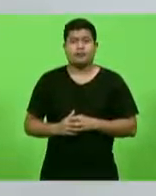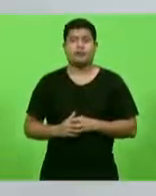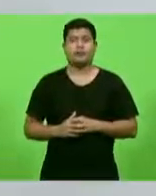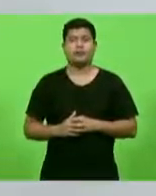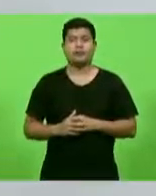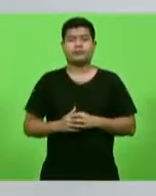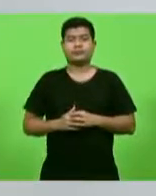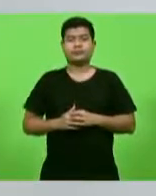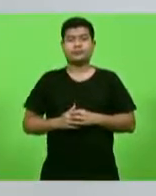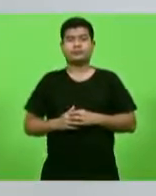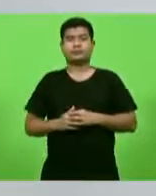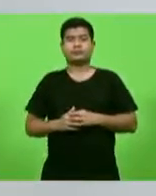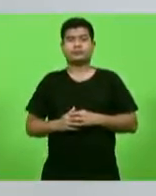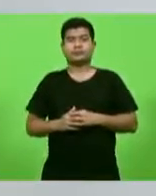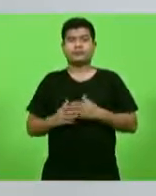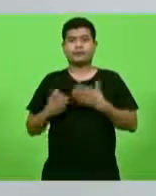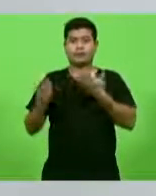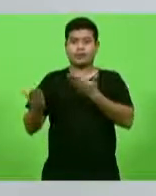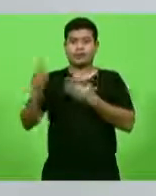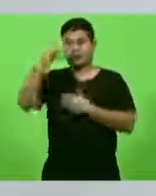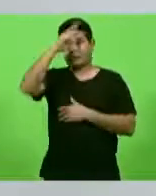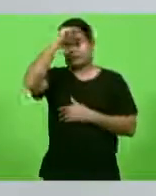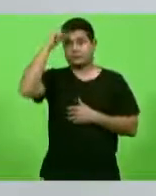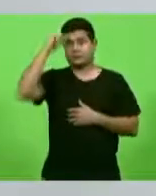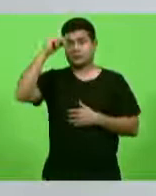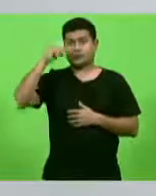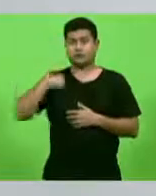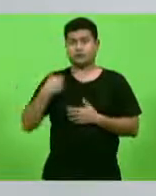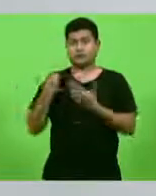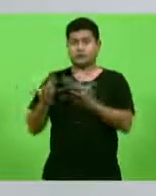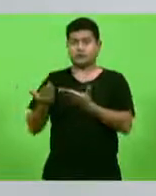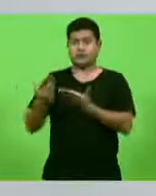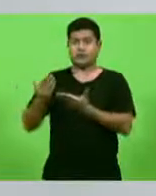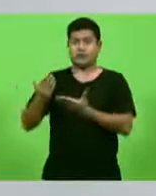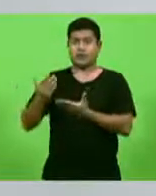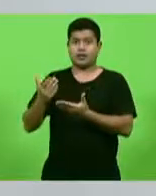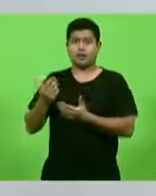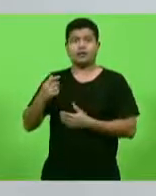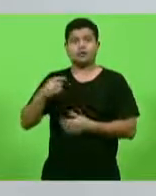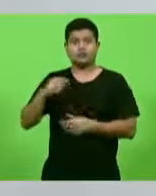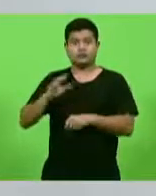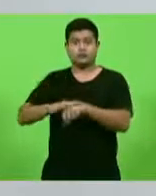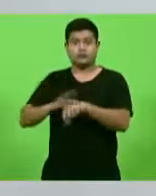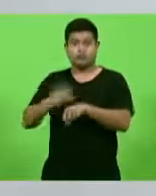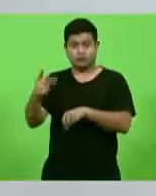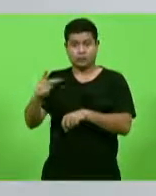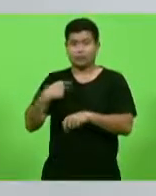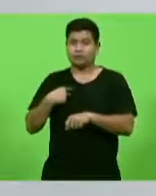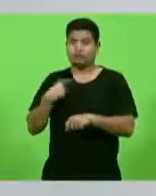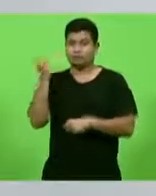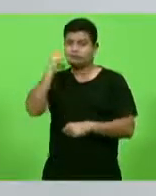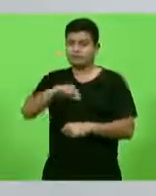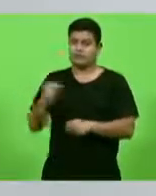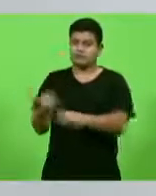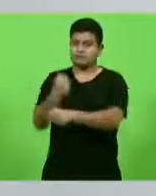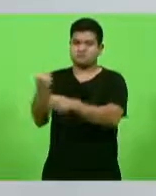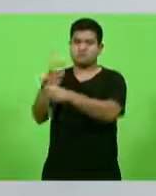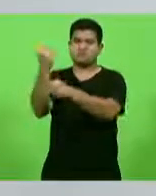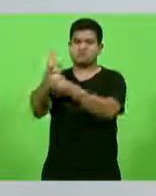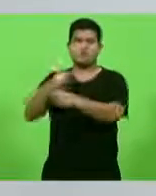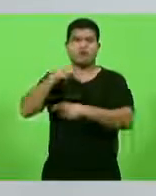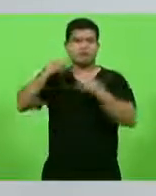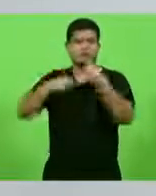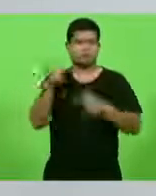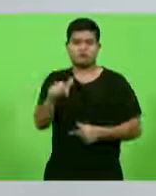mão do prefeito Mário Hidelbrandi, a gente vai fazer o Centro de Convenções. Eu não tenho dúvida disso. E o governo tem que